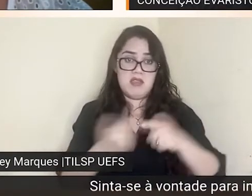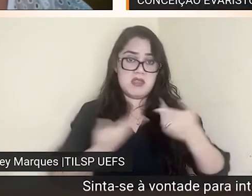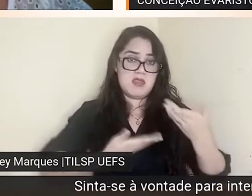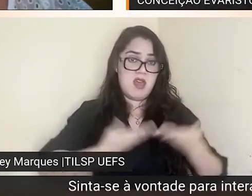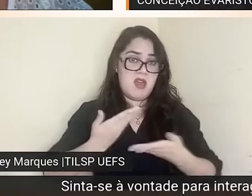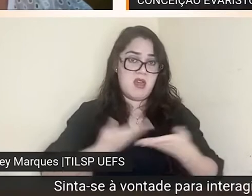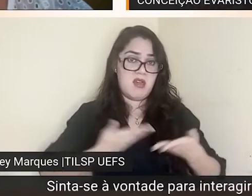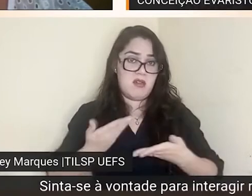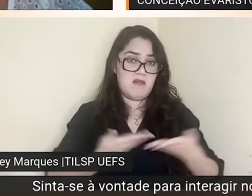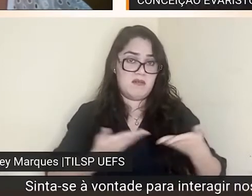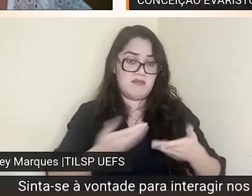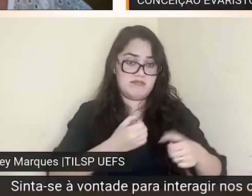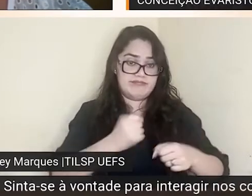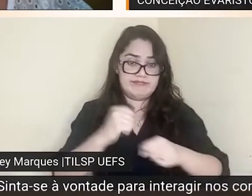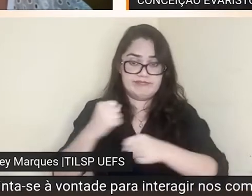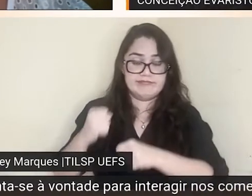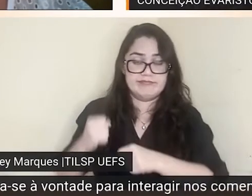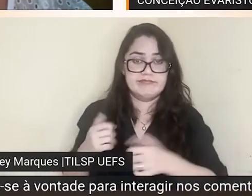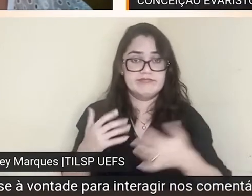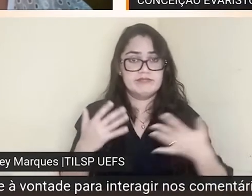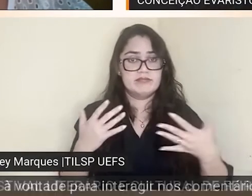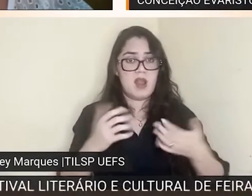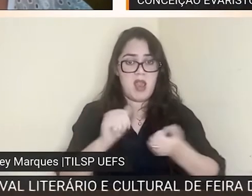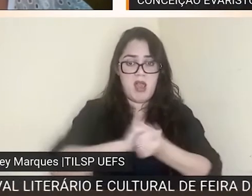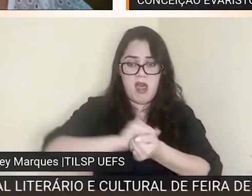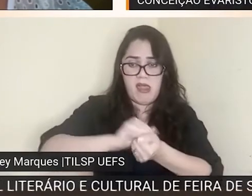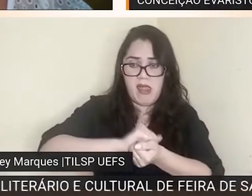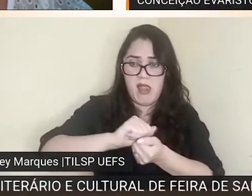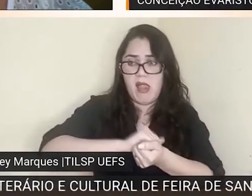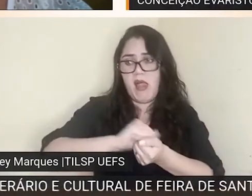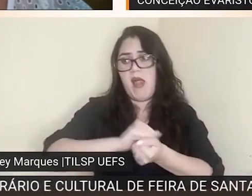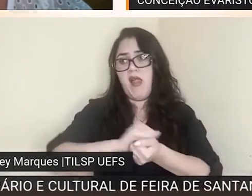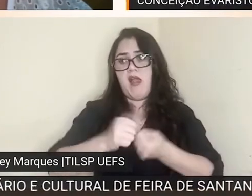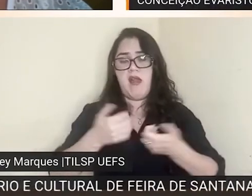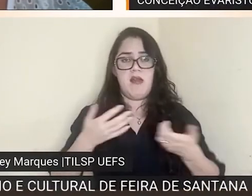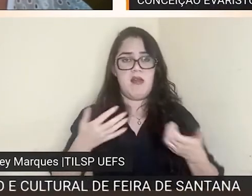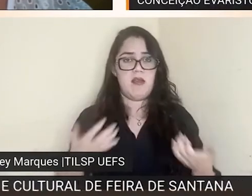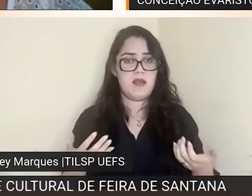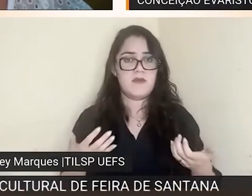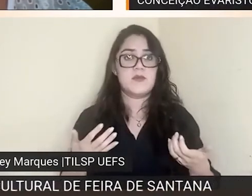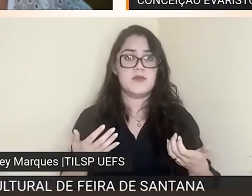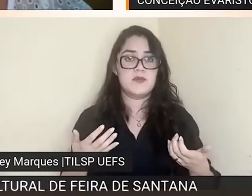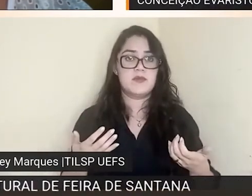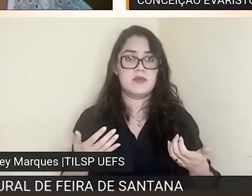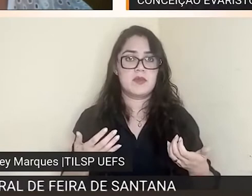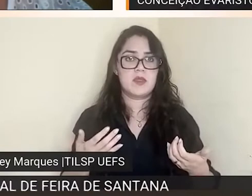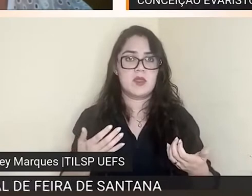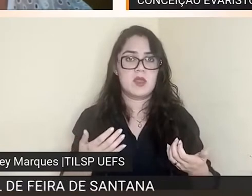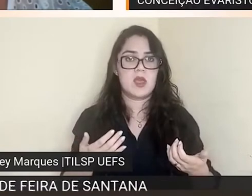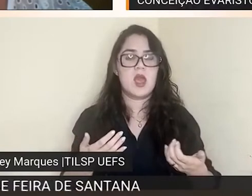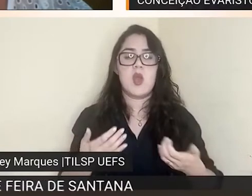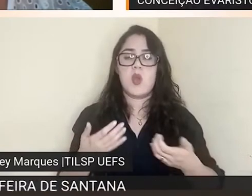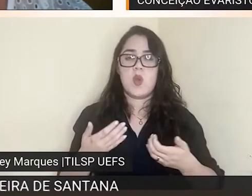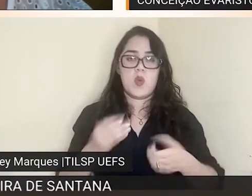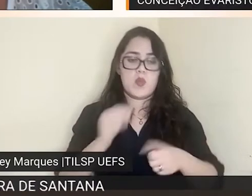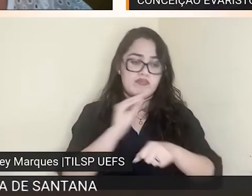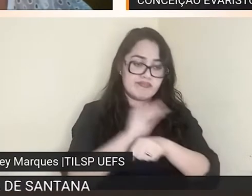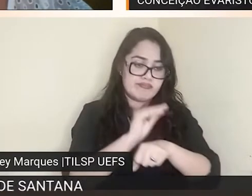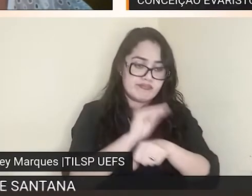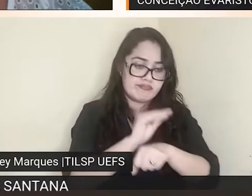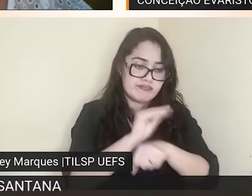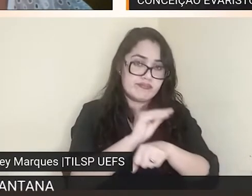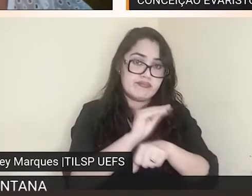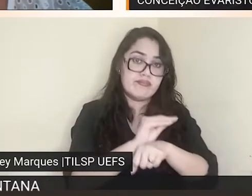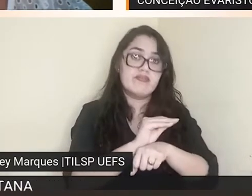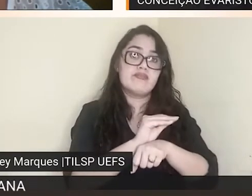não tem nenhuma desonra nisso, né? Foi lavando roupa, foi cuidando de crianças, foi